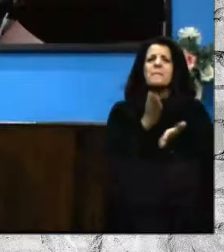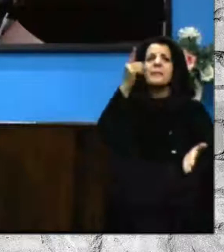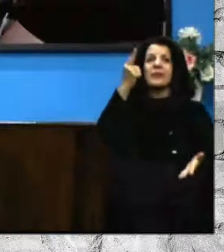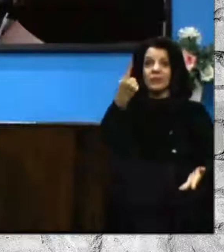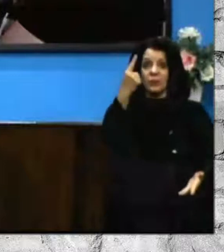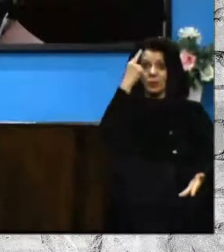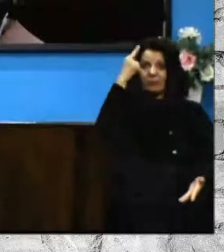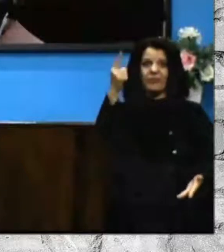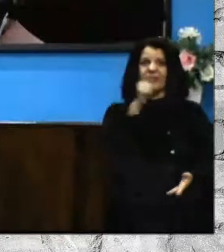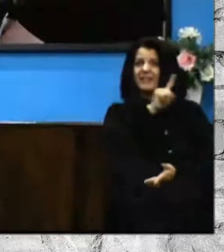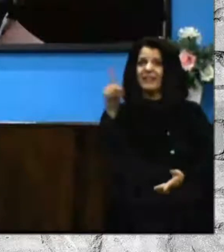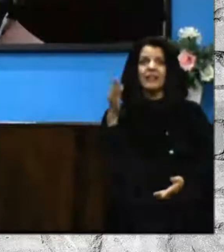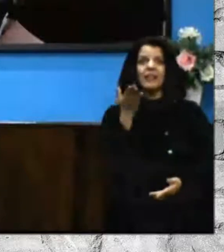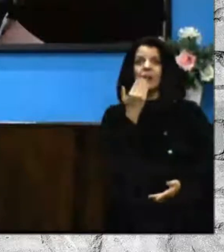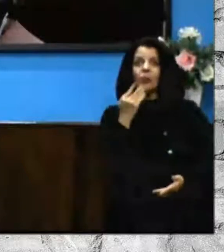Sente fome?